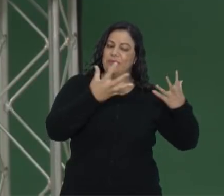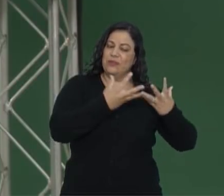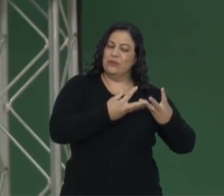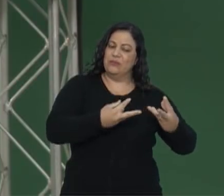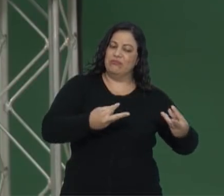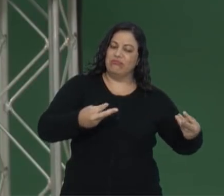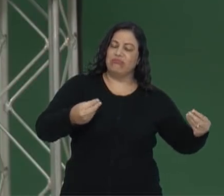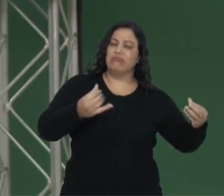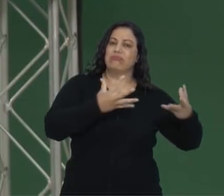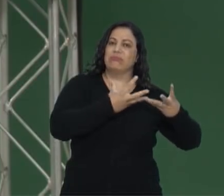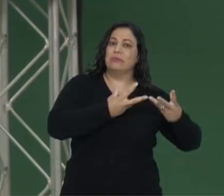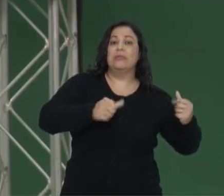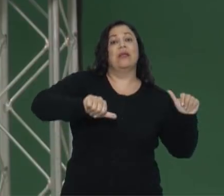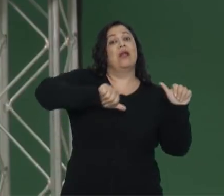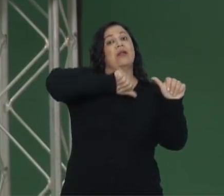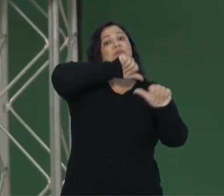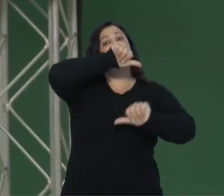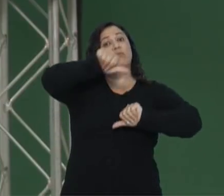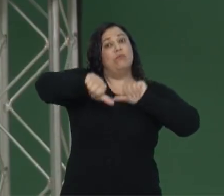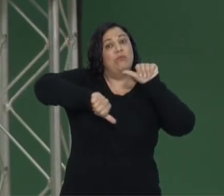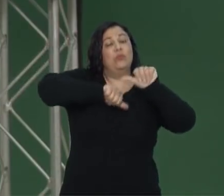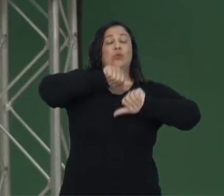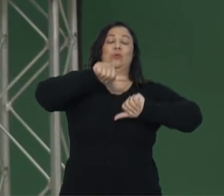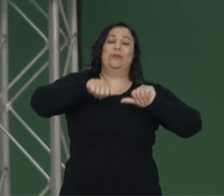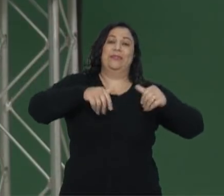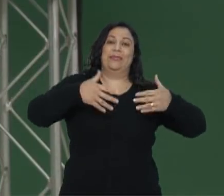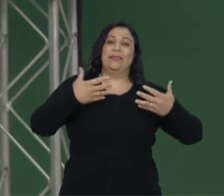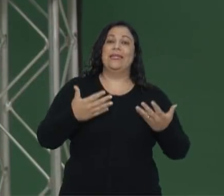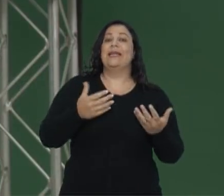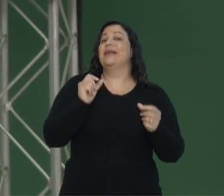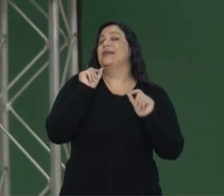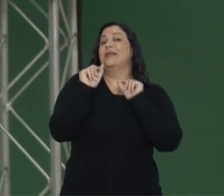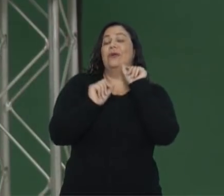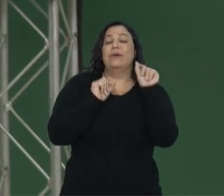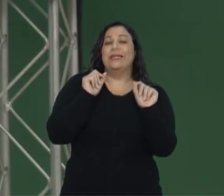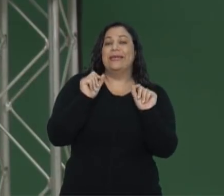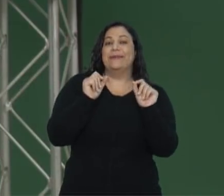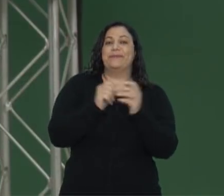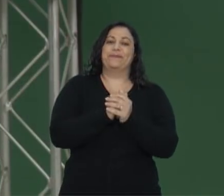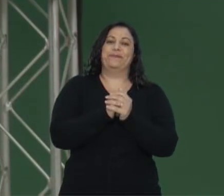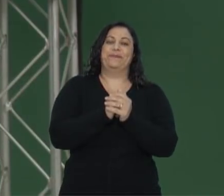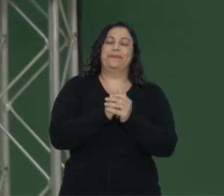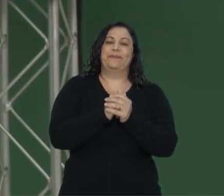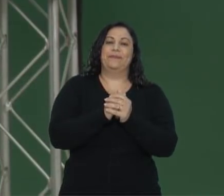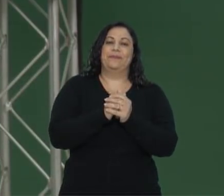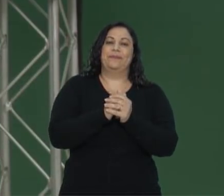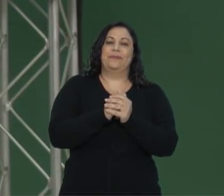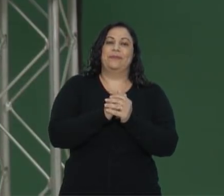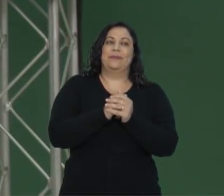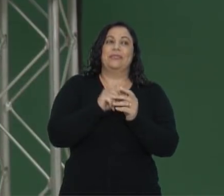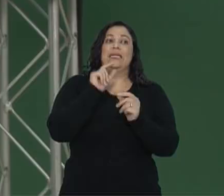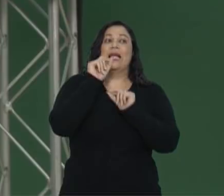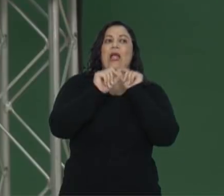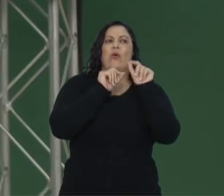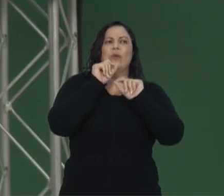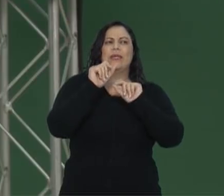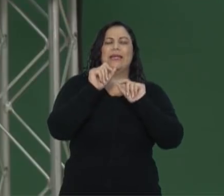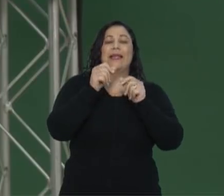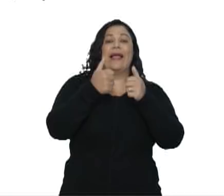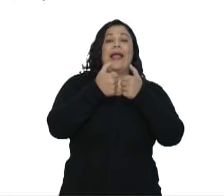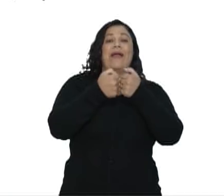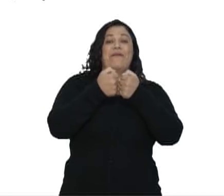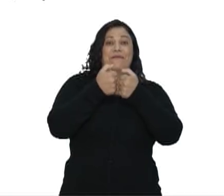passar de um estado para o outro, ele vai derreter. Então é uma transformação do tipo química. Não, Fabiano, é do